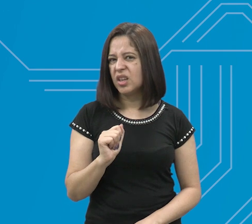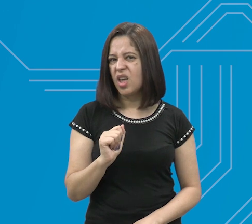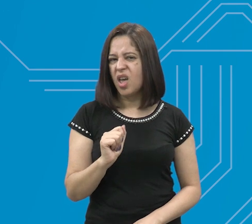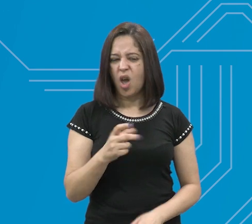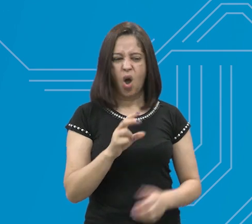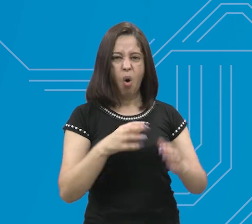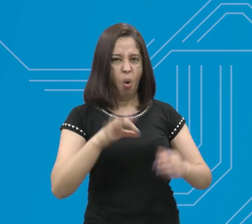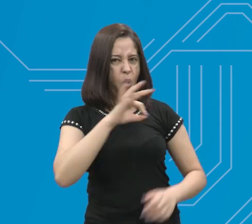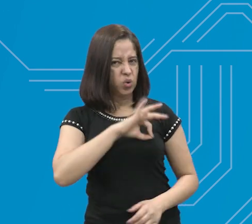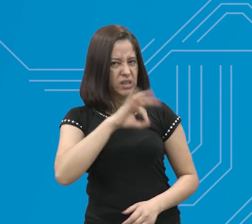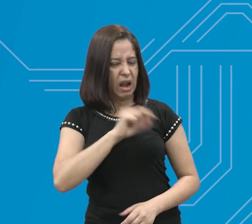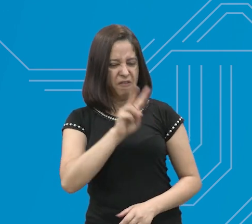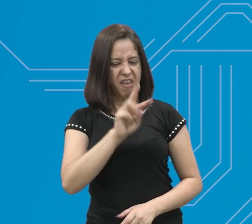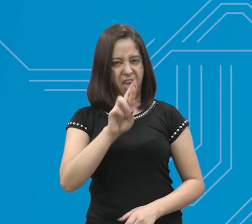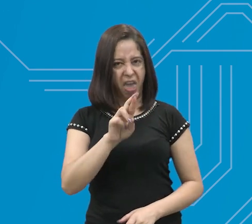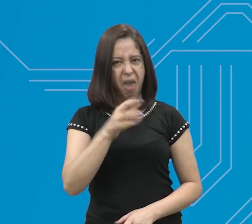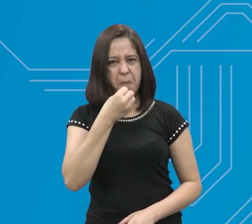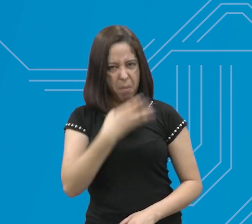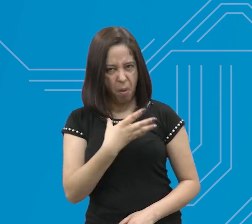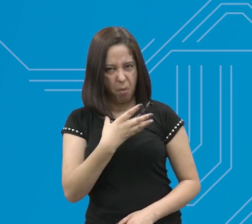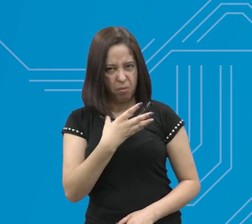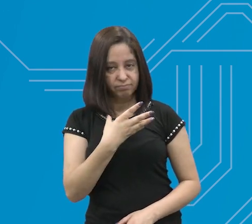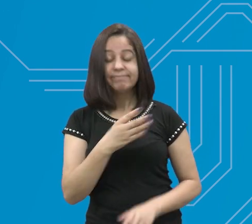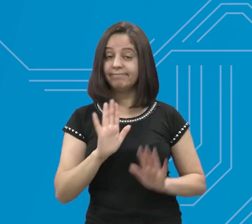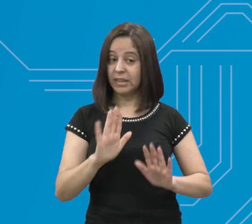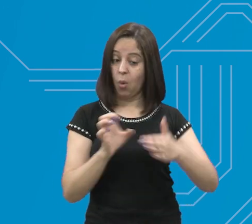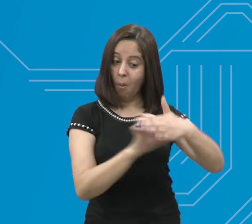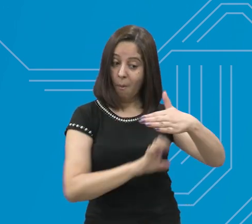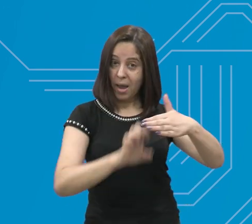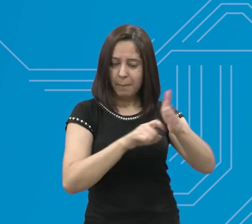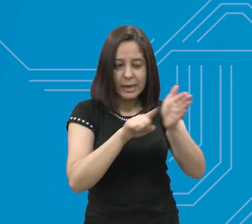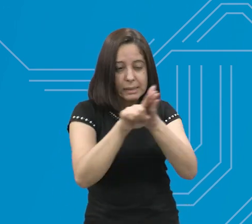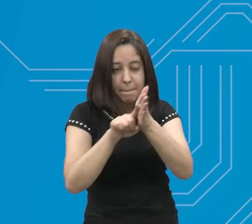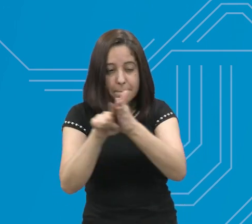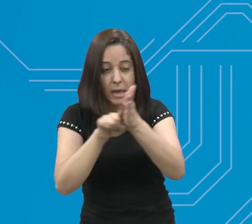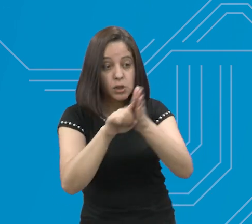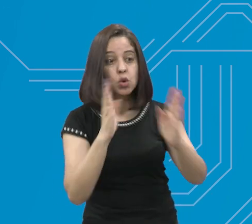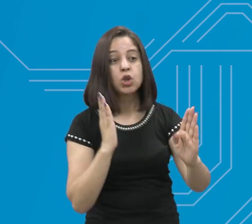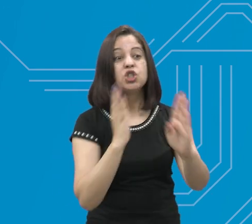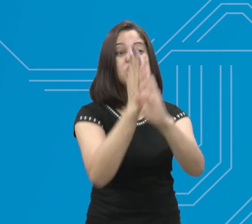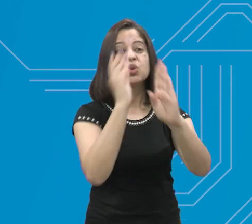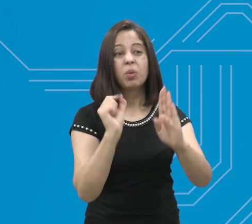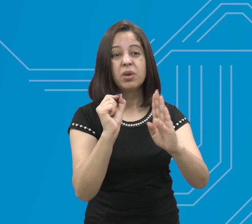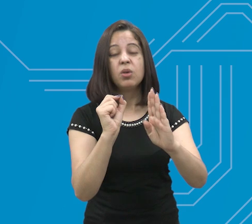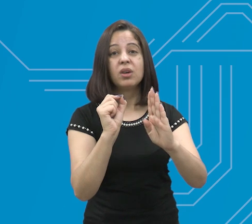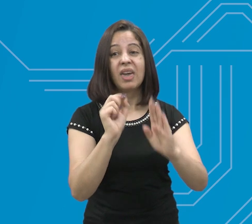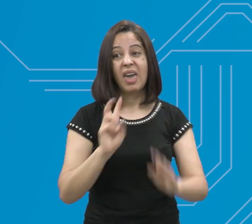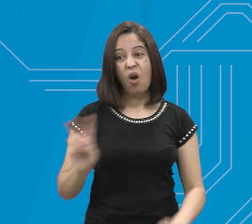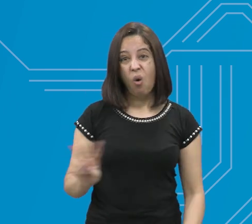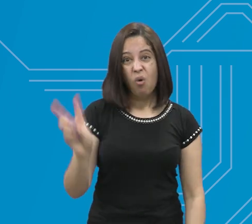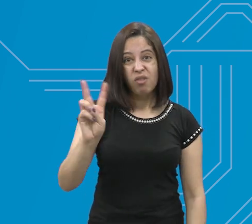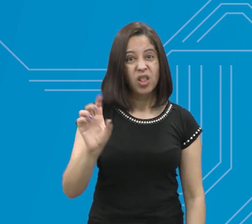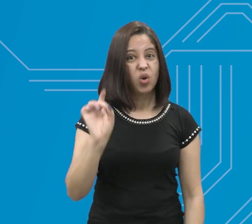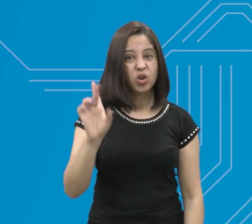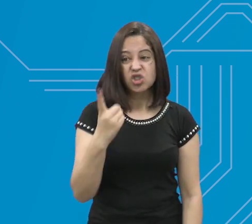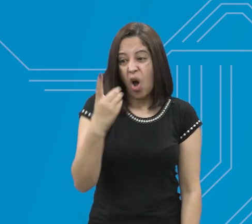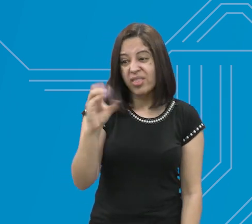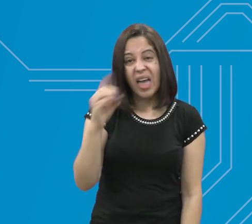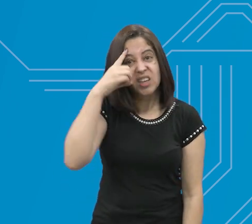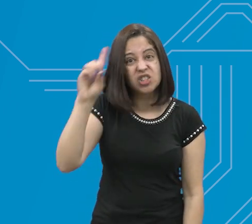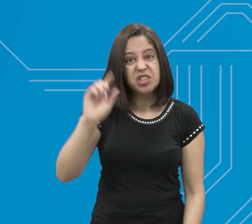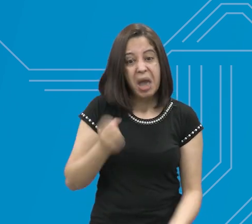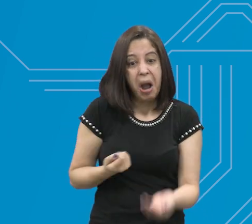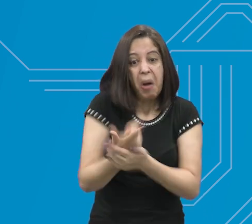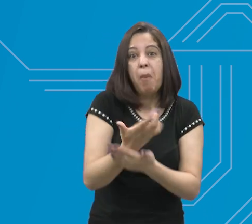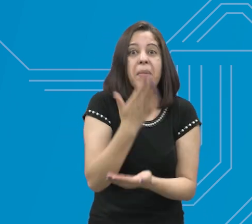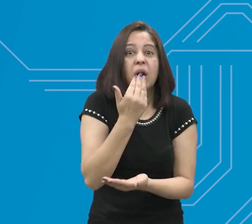quantidade que o trabalhador recebe é suficiente? Pois é, uma pesquisa feita por uma empresa de benefícios mostra que o saldo só